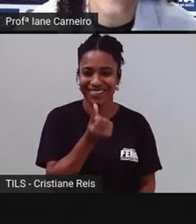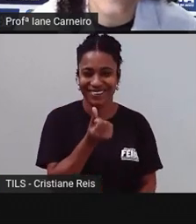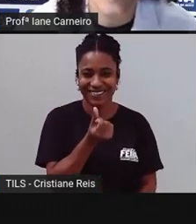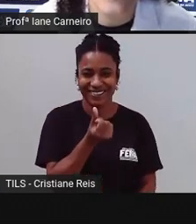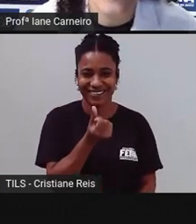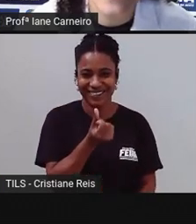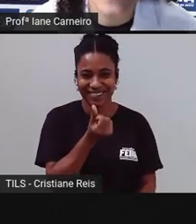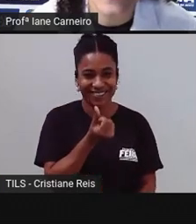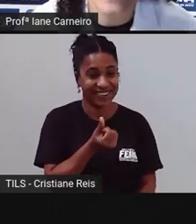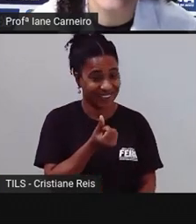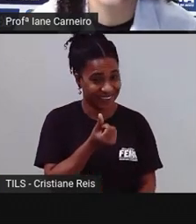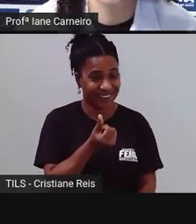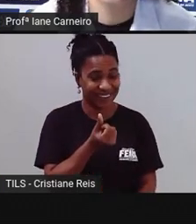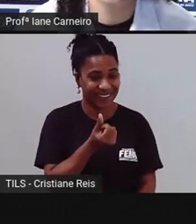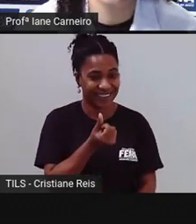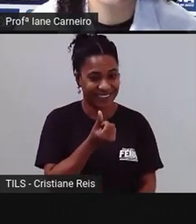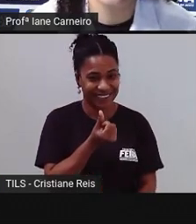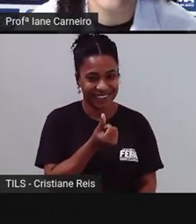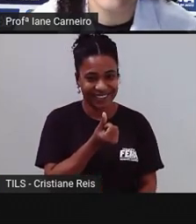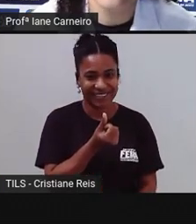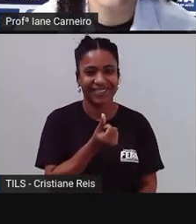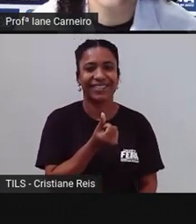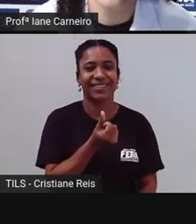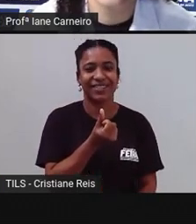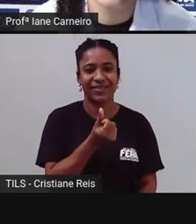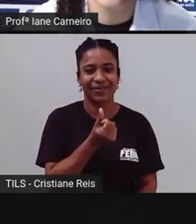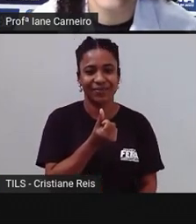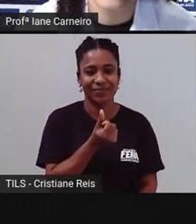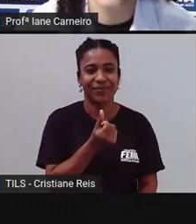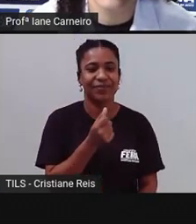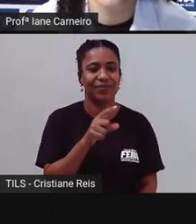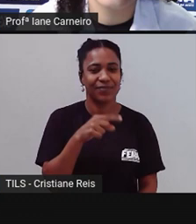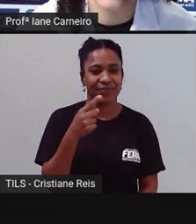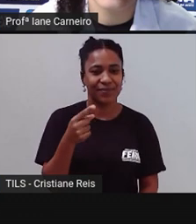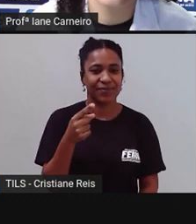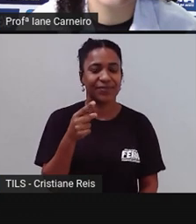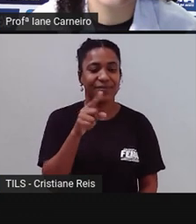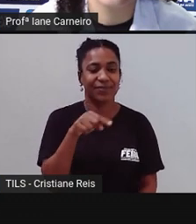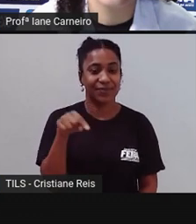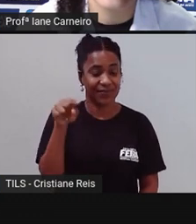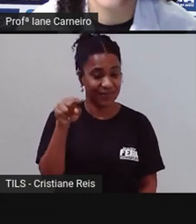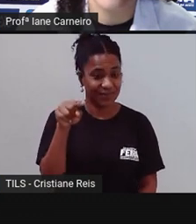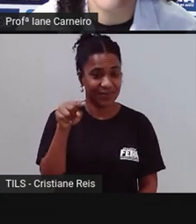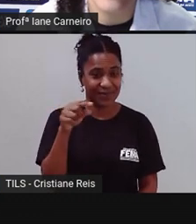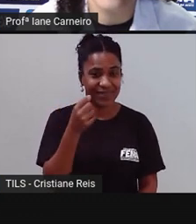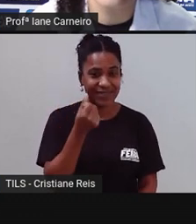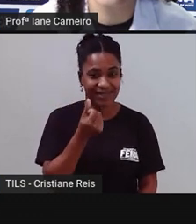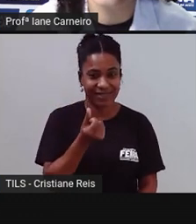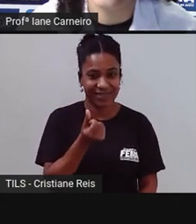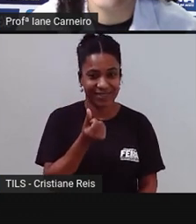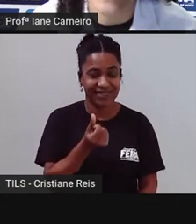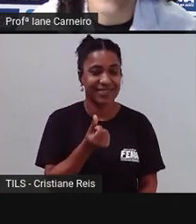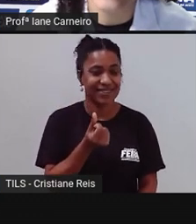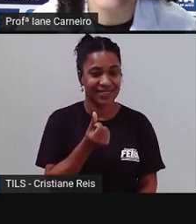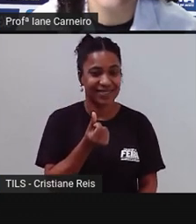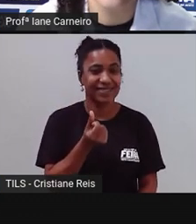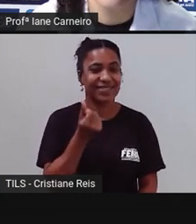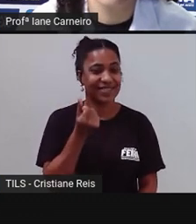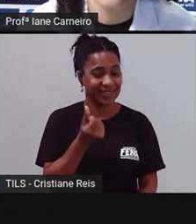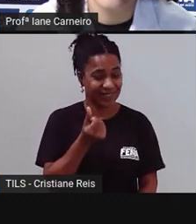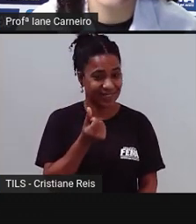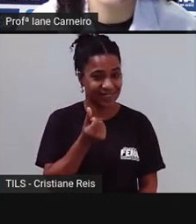Seis, ó. Eu coloco o seis aqui. Junto, ó. Três mais três de novo, que é igual a